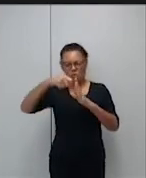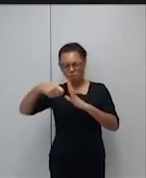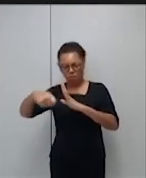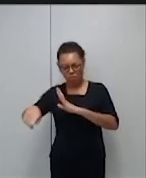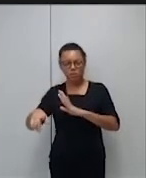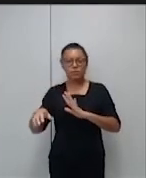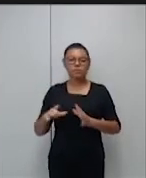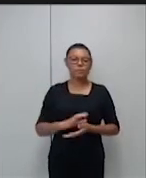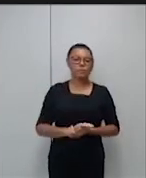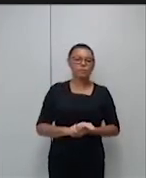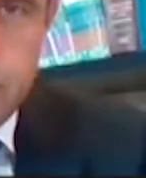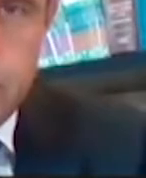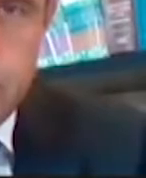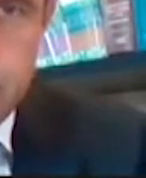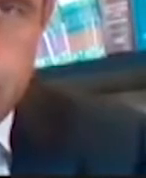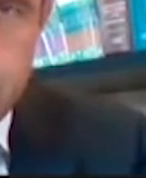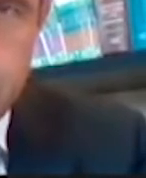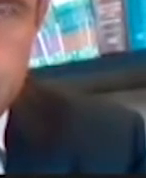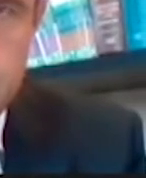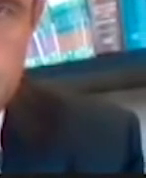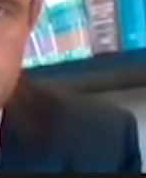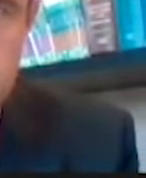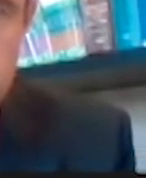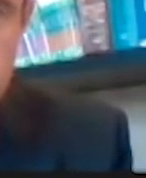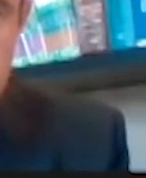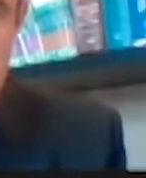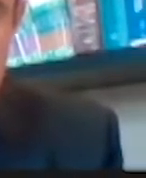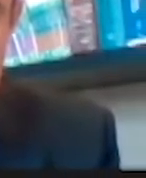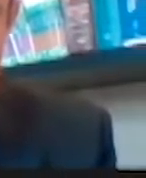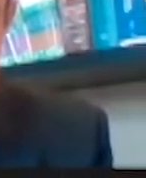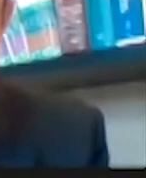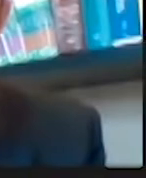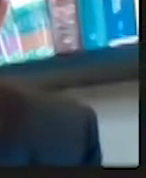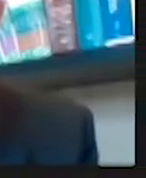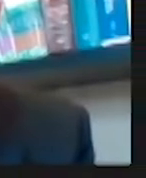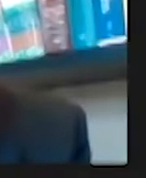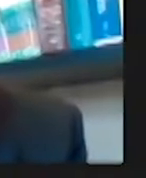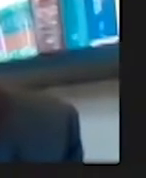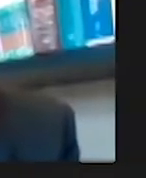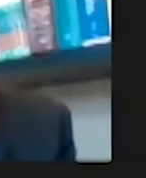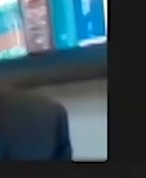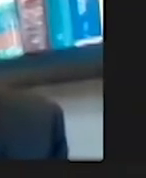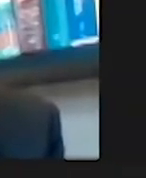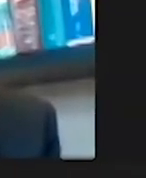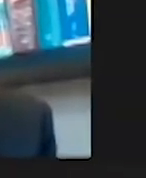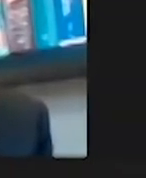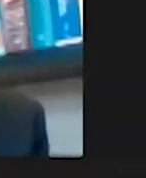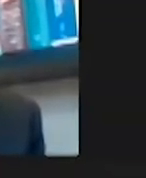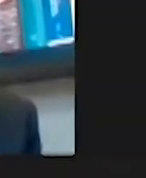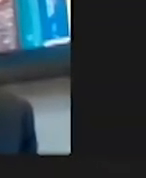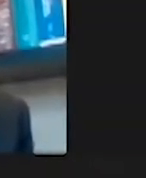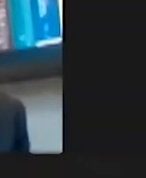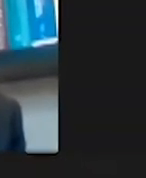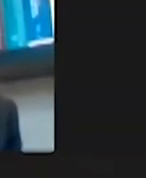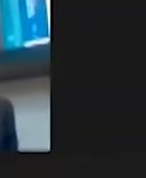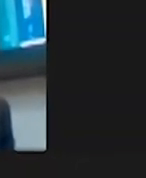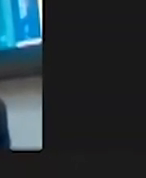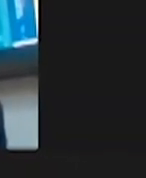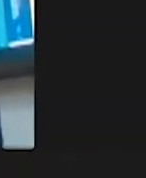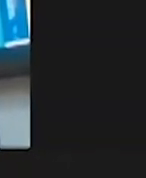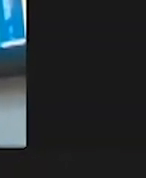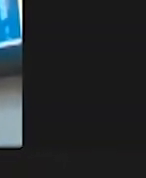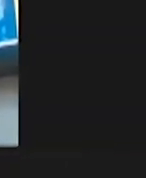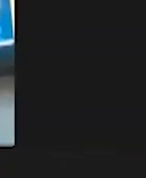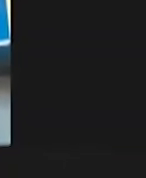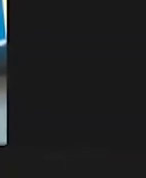das peculiaridades do caso o ministro acrescentou que a jurisprudência do tribunal é pacífica entender que o atraso